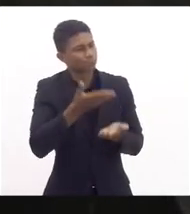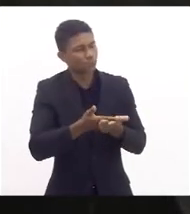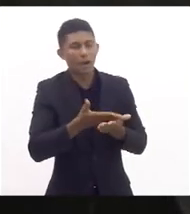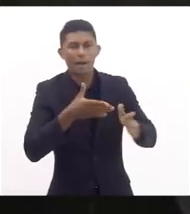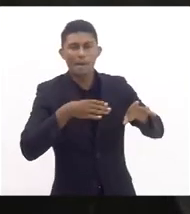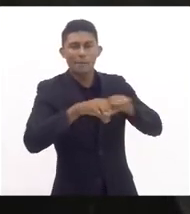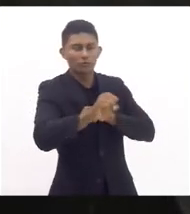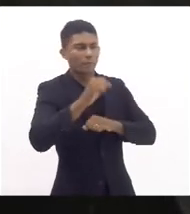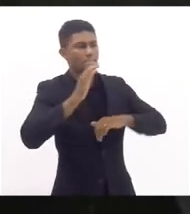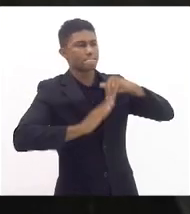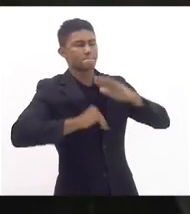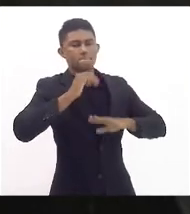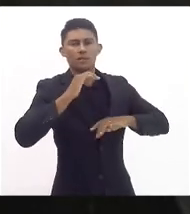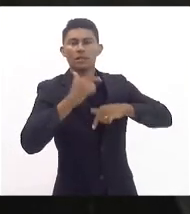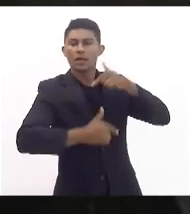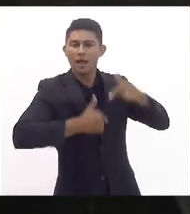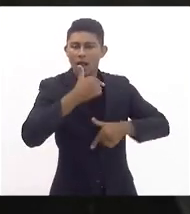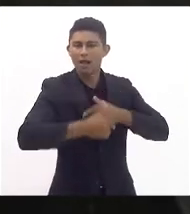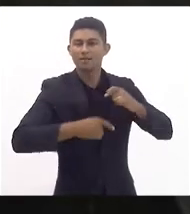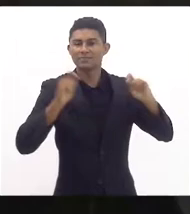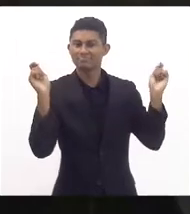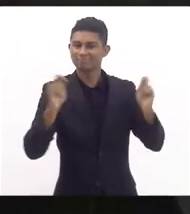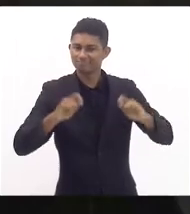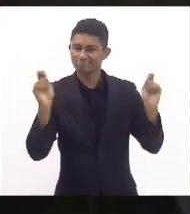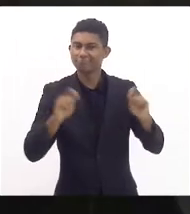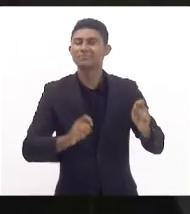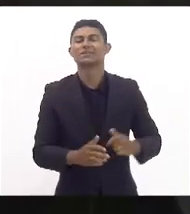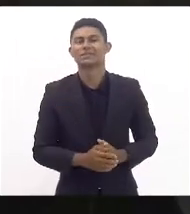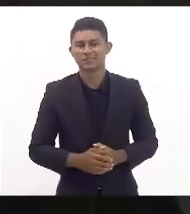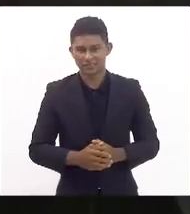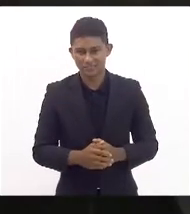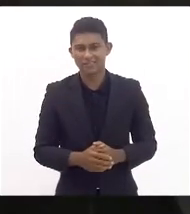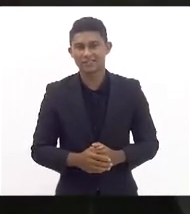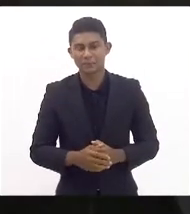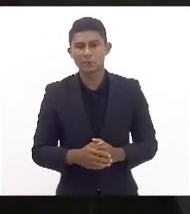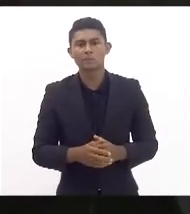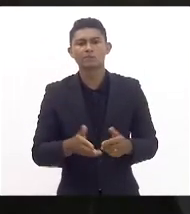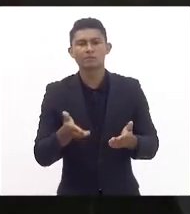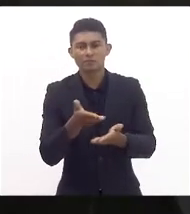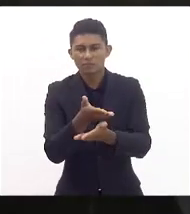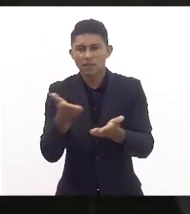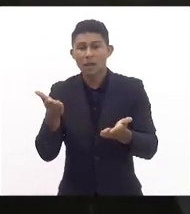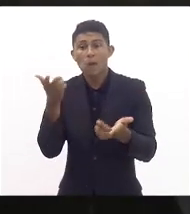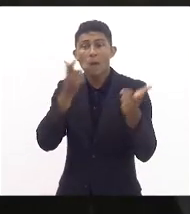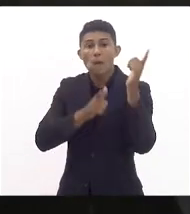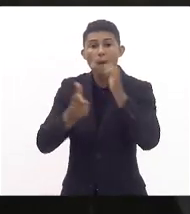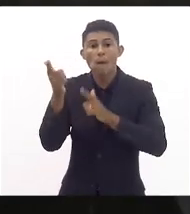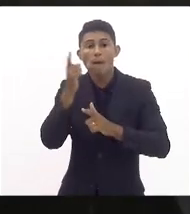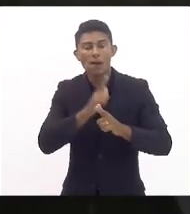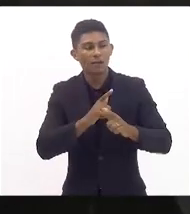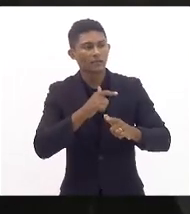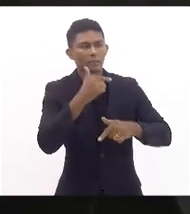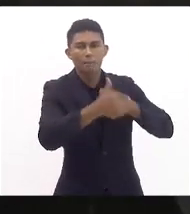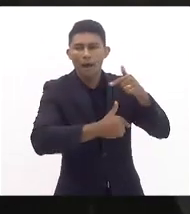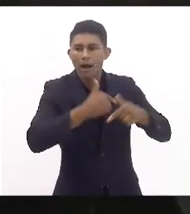requalificação profissional, para que ela possa, de fato, se reinserir com qualidade no mercado